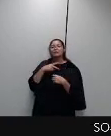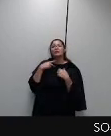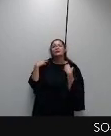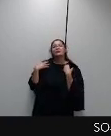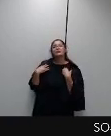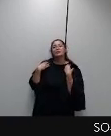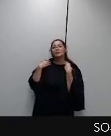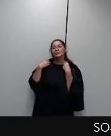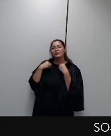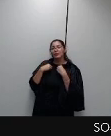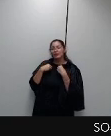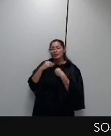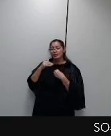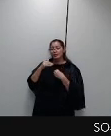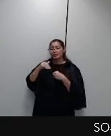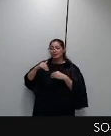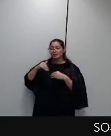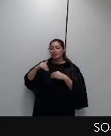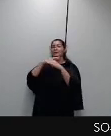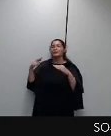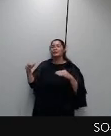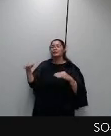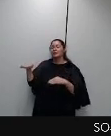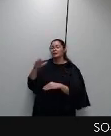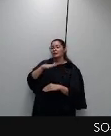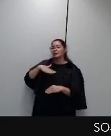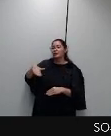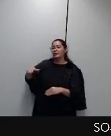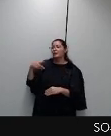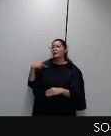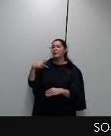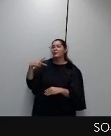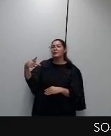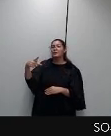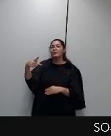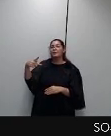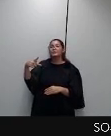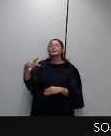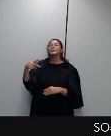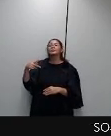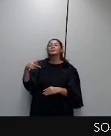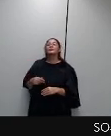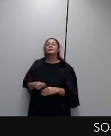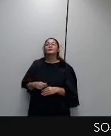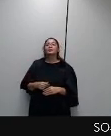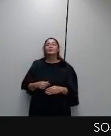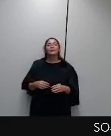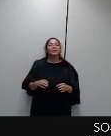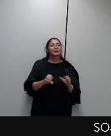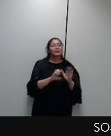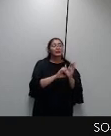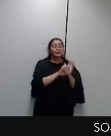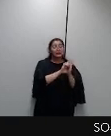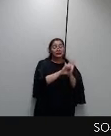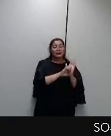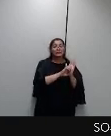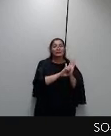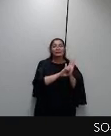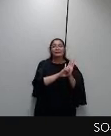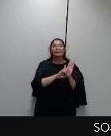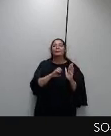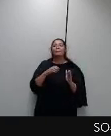subprocurador-geral da República Excelentíssimo Senhor Doutor Aurélio Virgílio Veiga Rios secretária Bárbara Amorim Sousa kamui